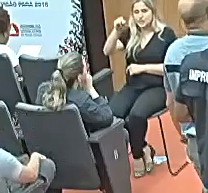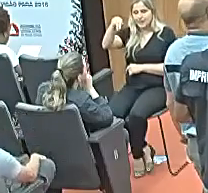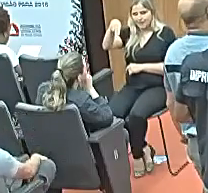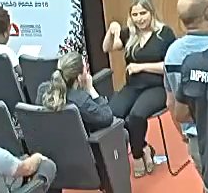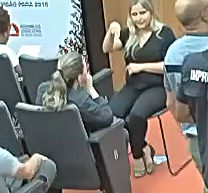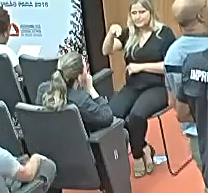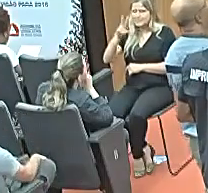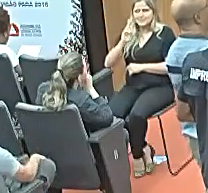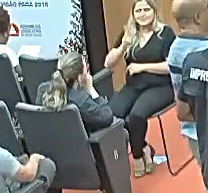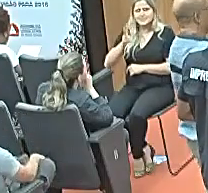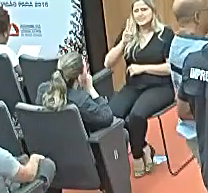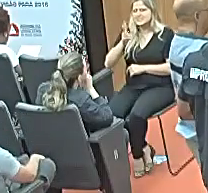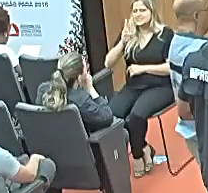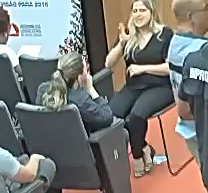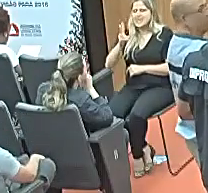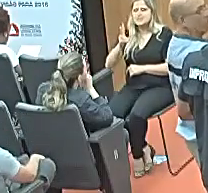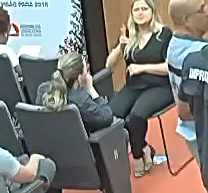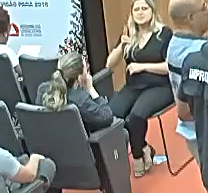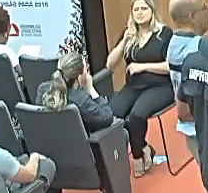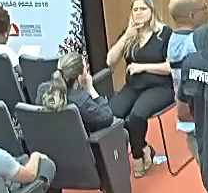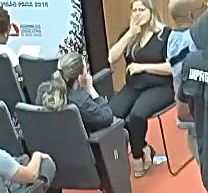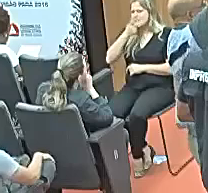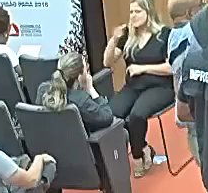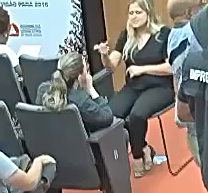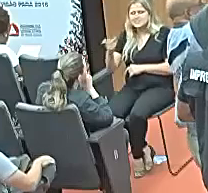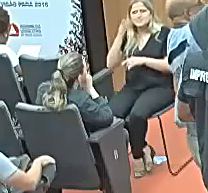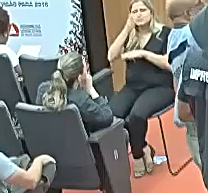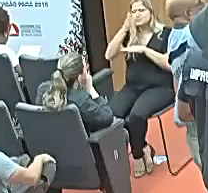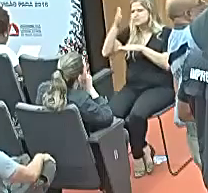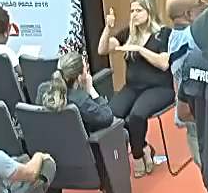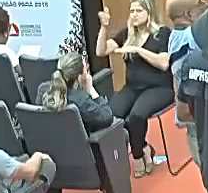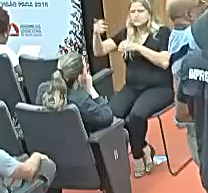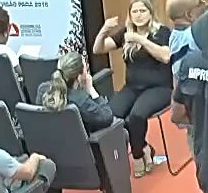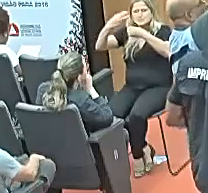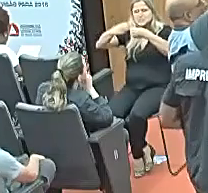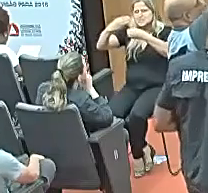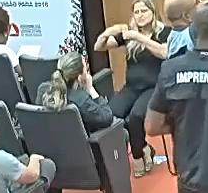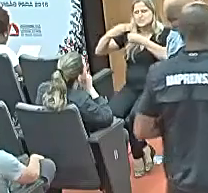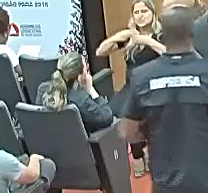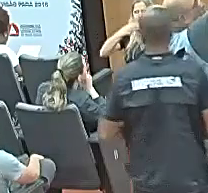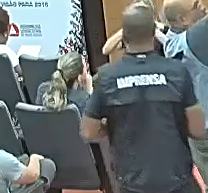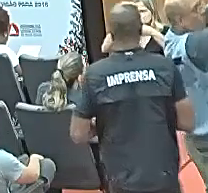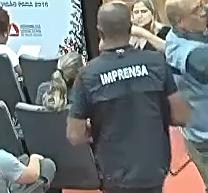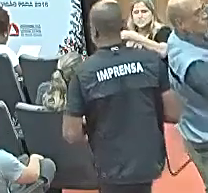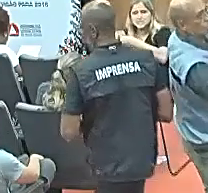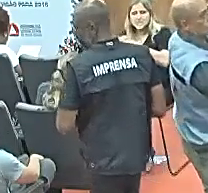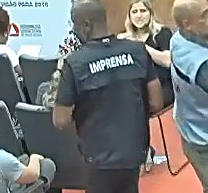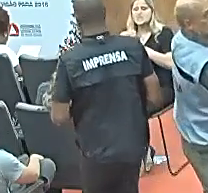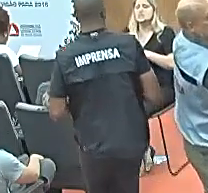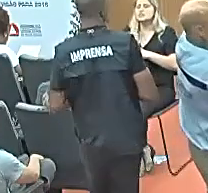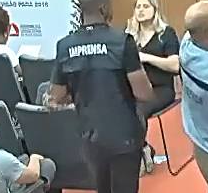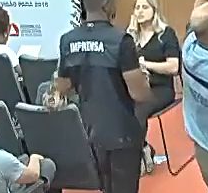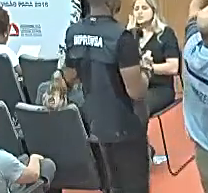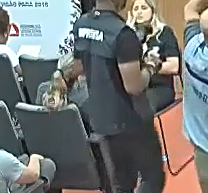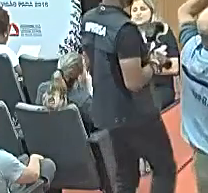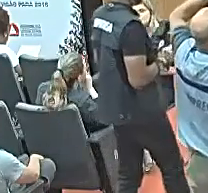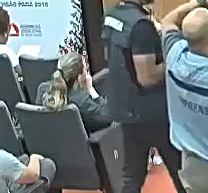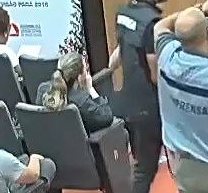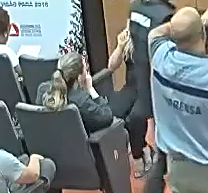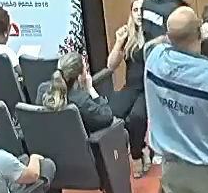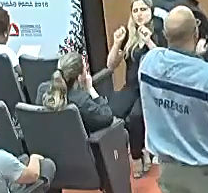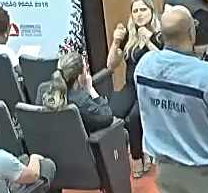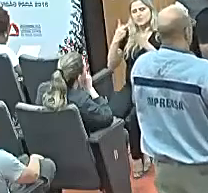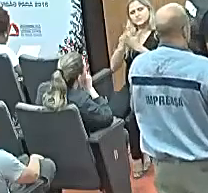vezes acompanhando as discussões que nós fizemos é nos 17 território e desenvolvimento e milhares